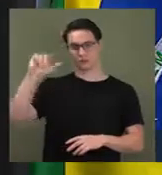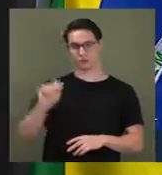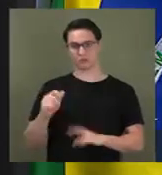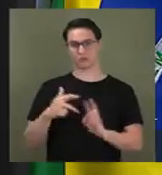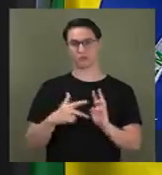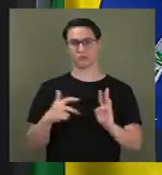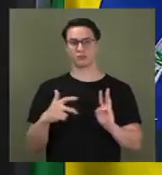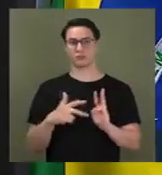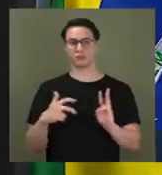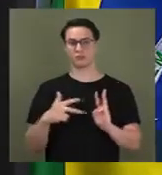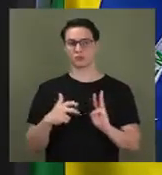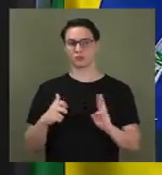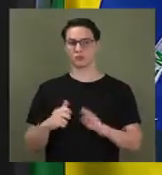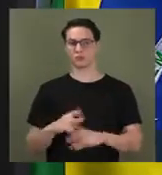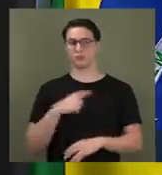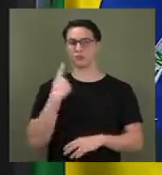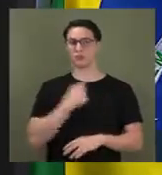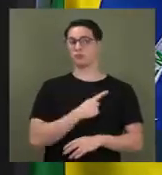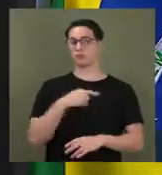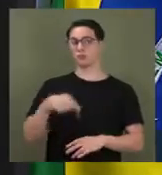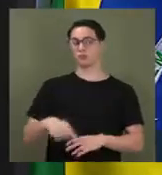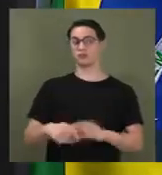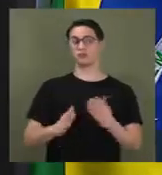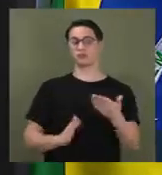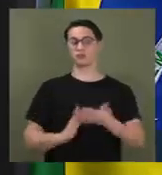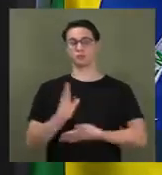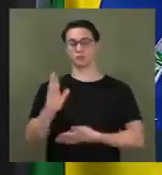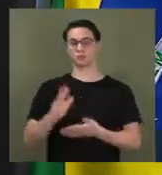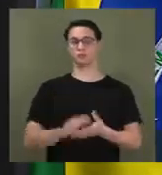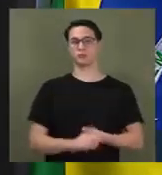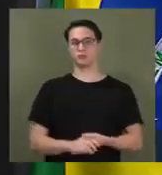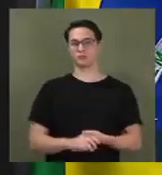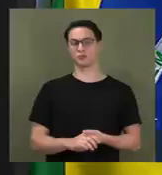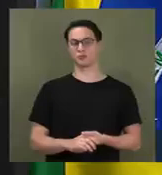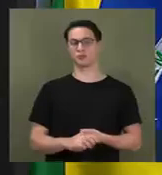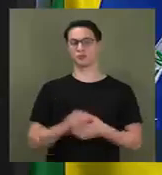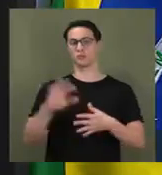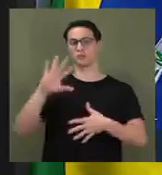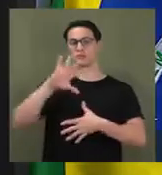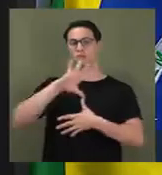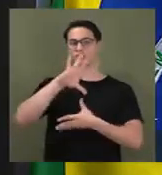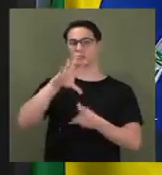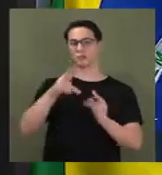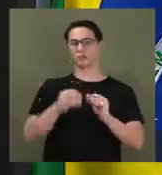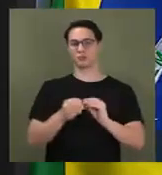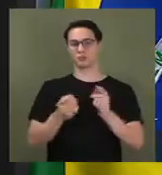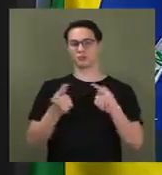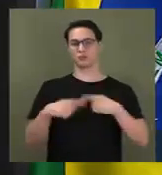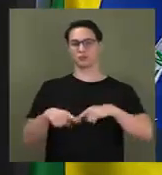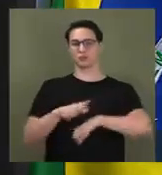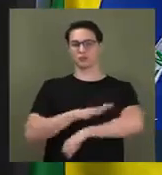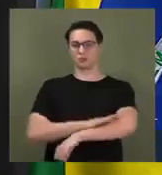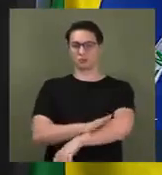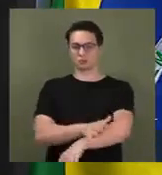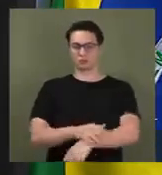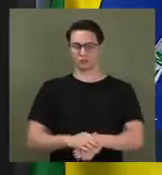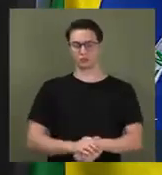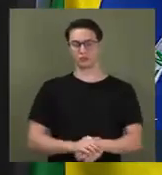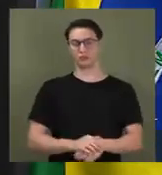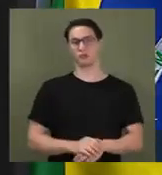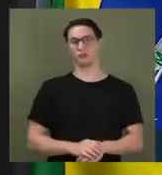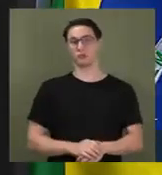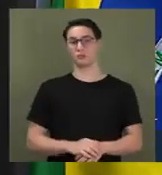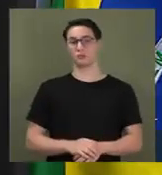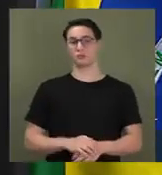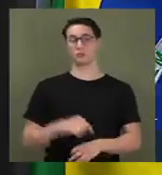Foi aqui no Senado que nós aprovamos a Convenção Interamericana contra o Racismo. Foi aqui no Senado que